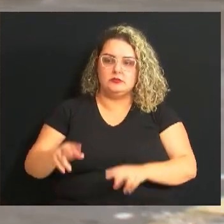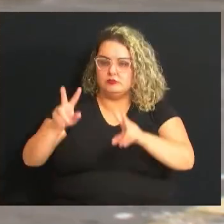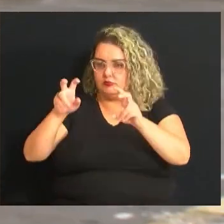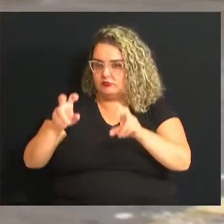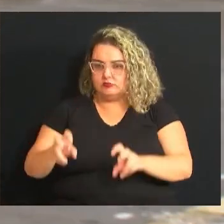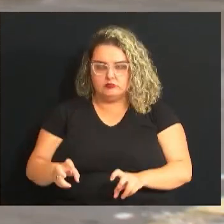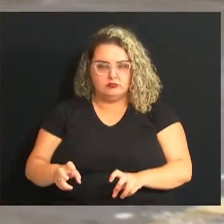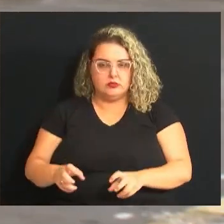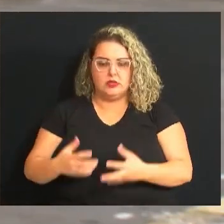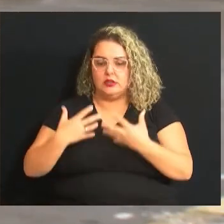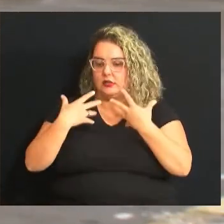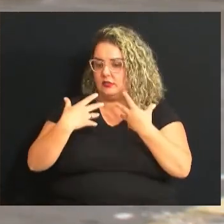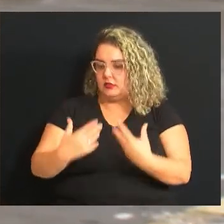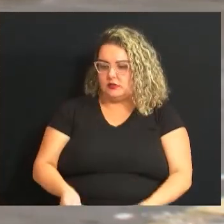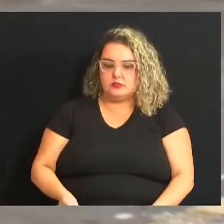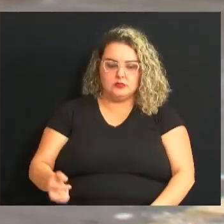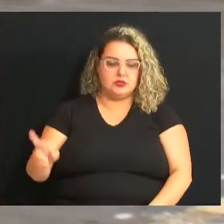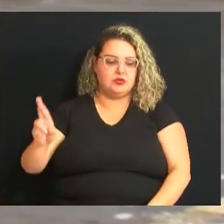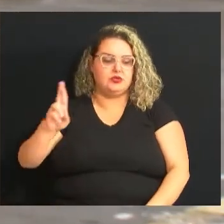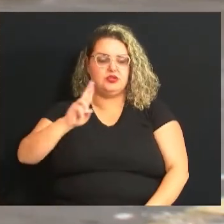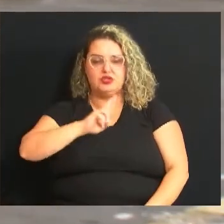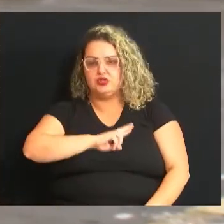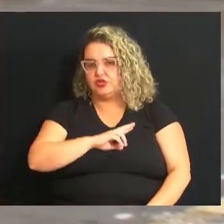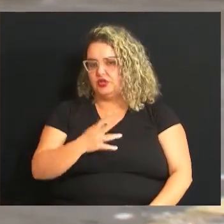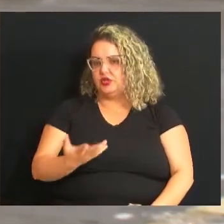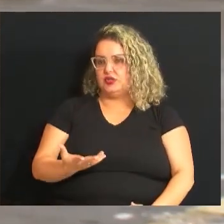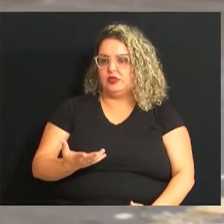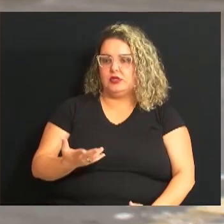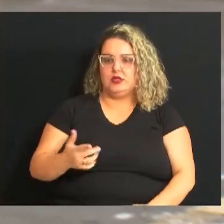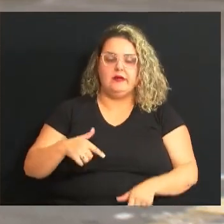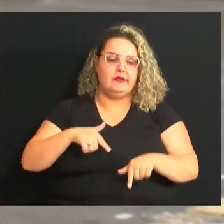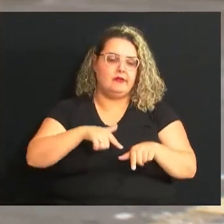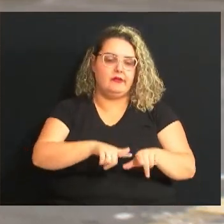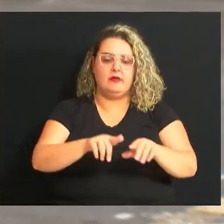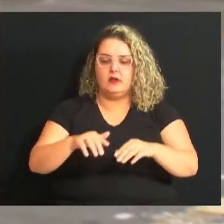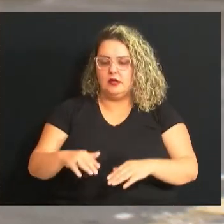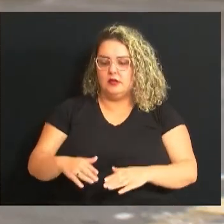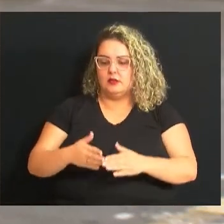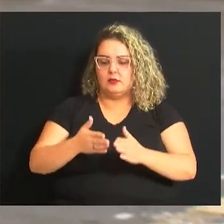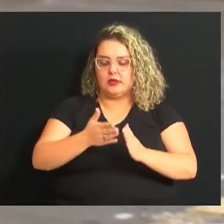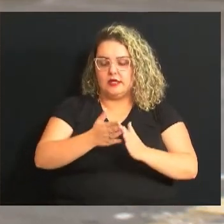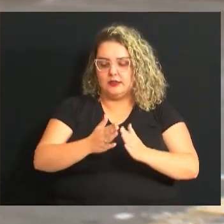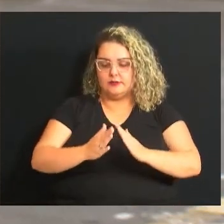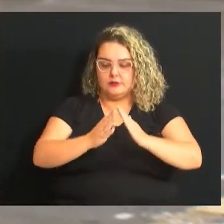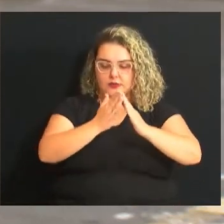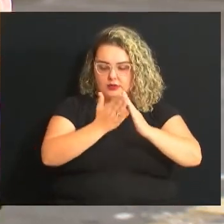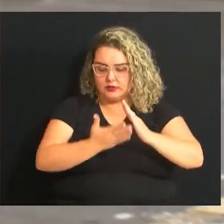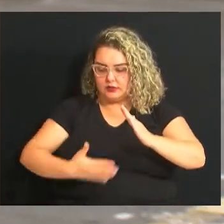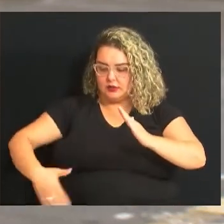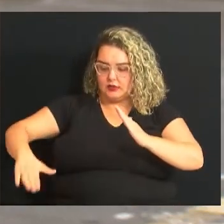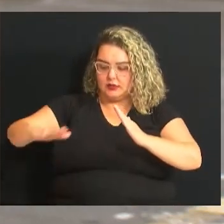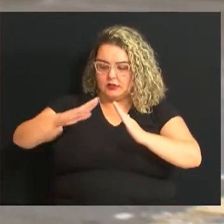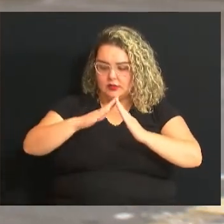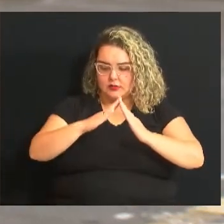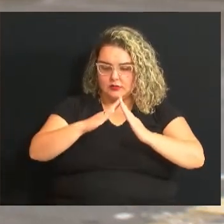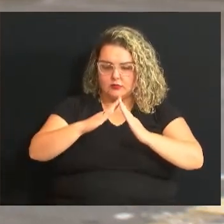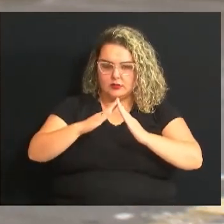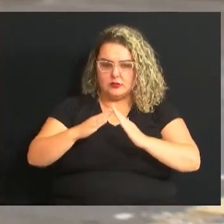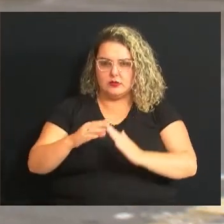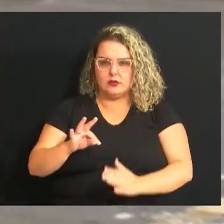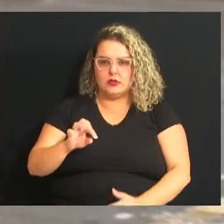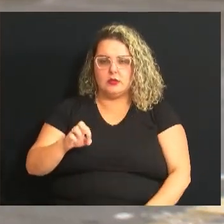religiosa, né? Sobretudo as religiões de matriz africana, são invasões de terreiro, invasões dos espaços